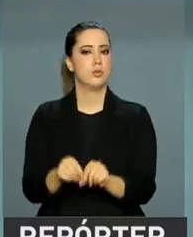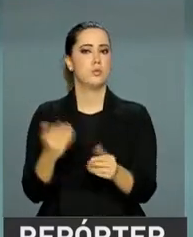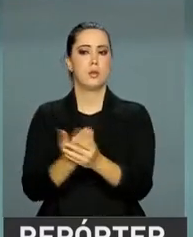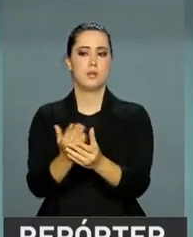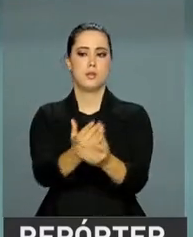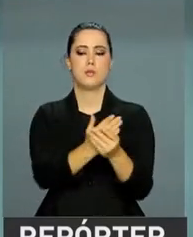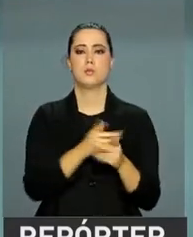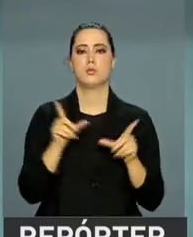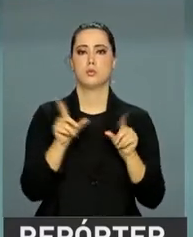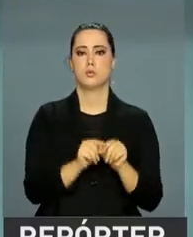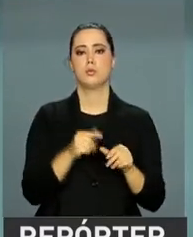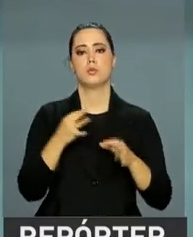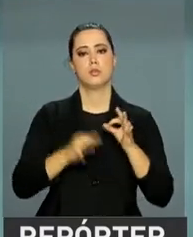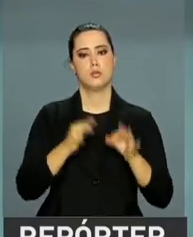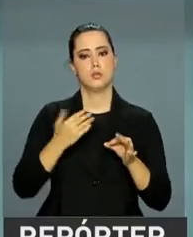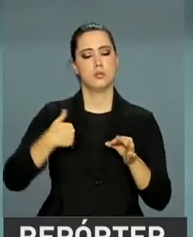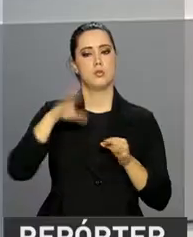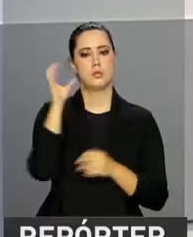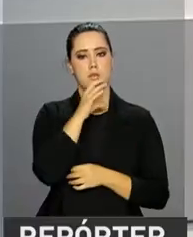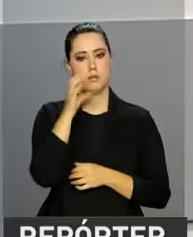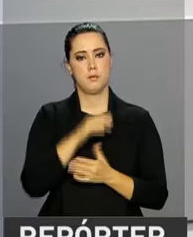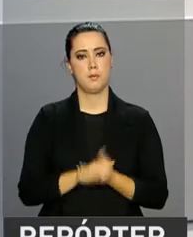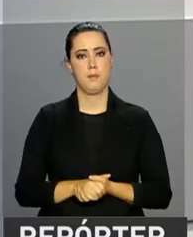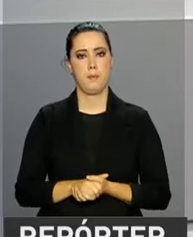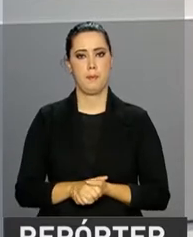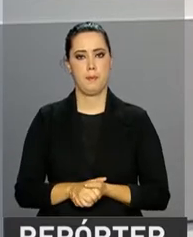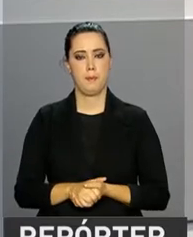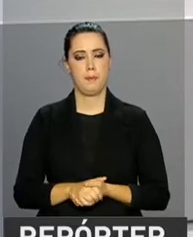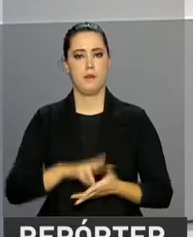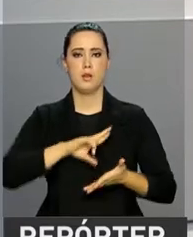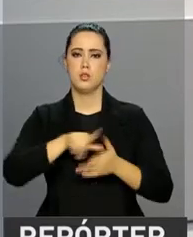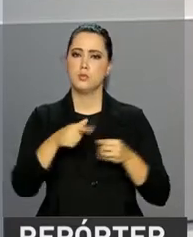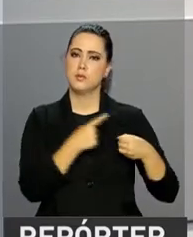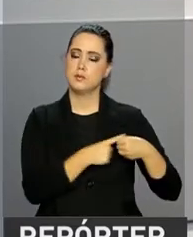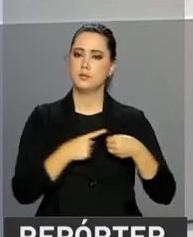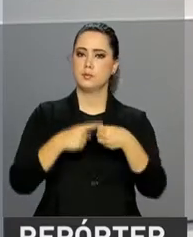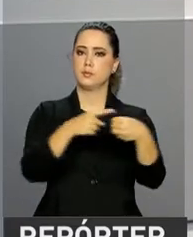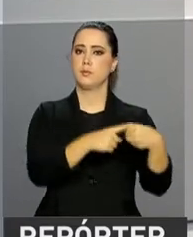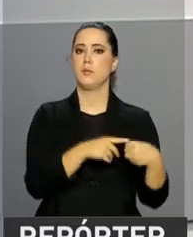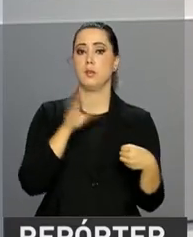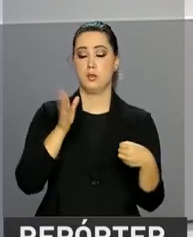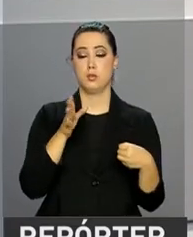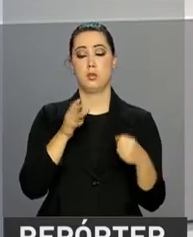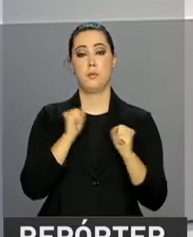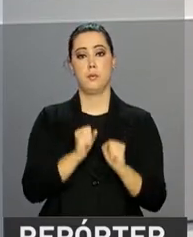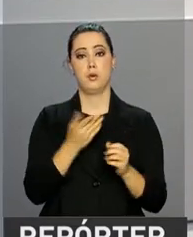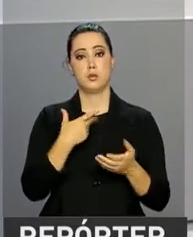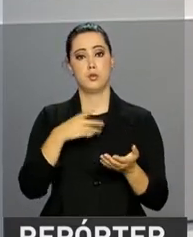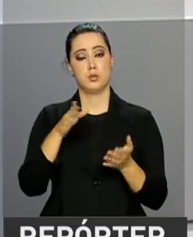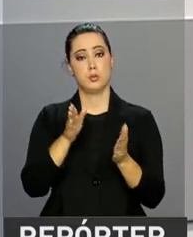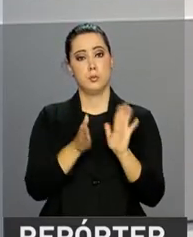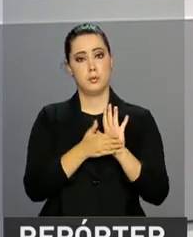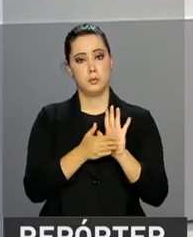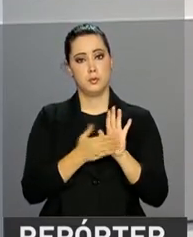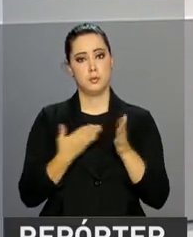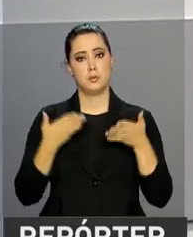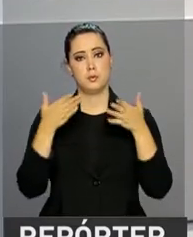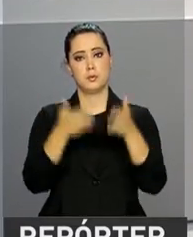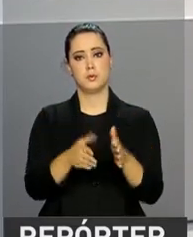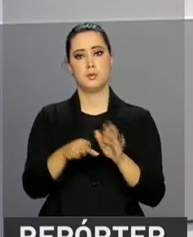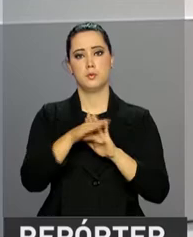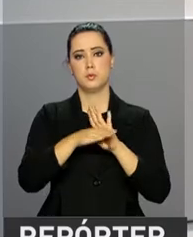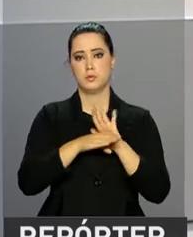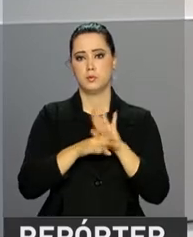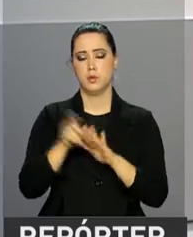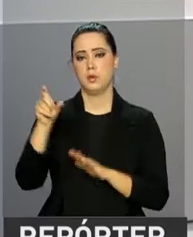a justiça funciona mais rápida municípios interessados já podem enviar propostas para participar do programa